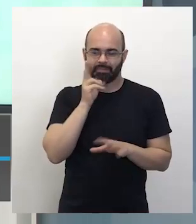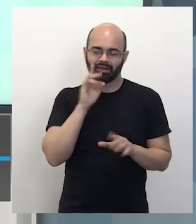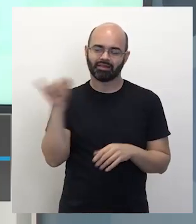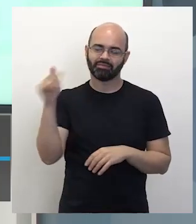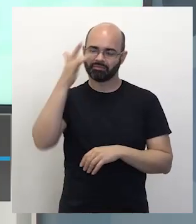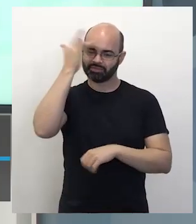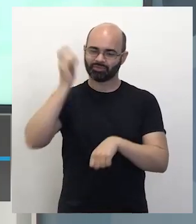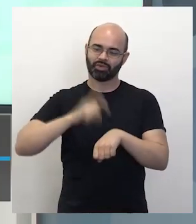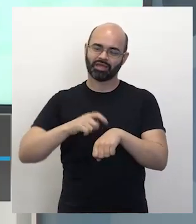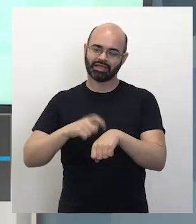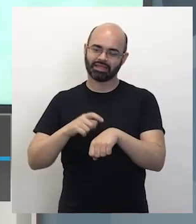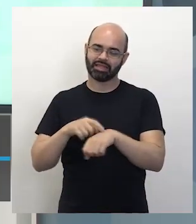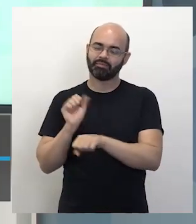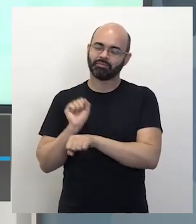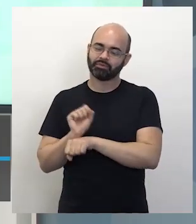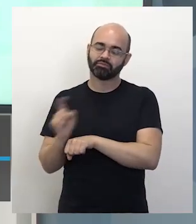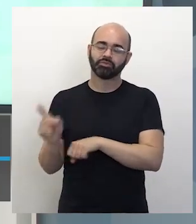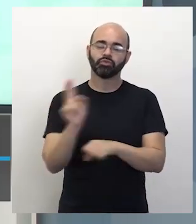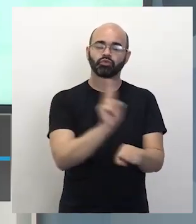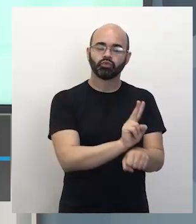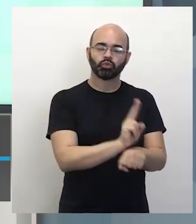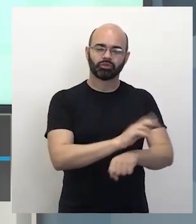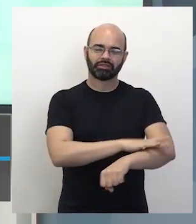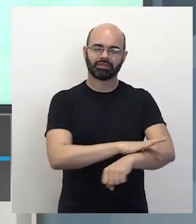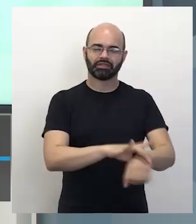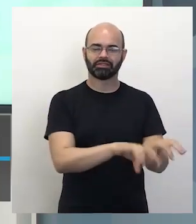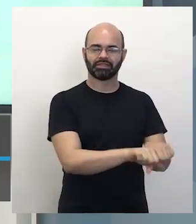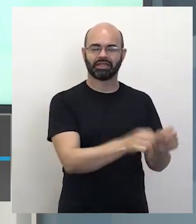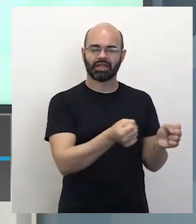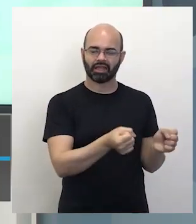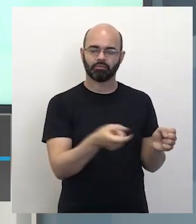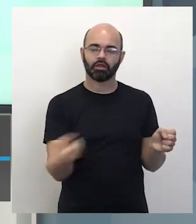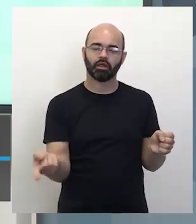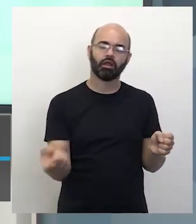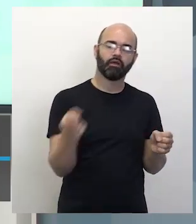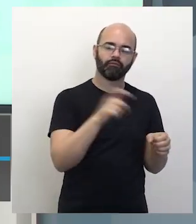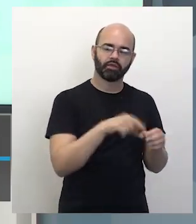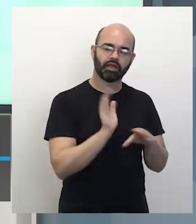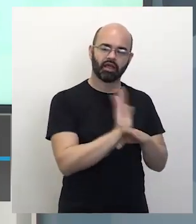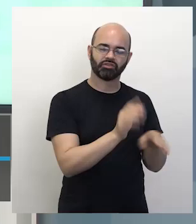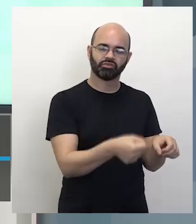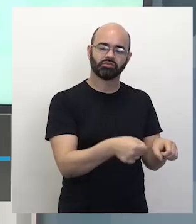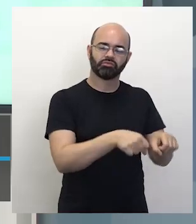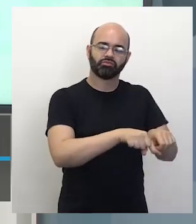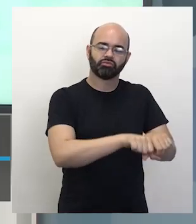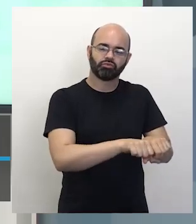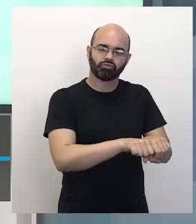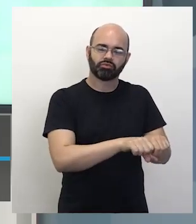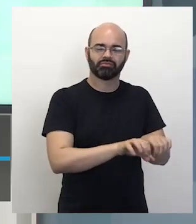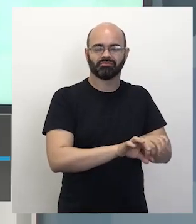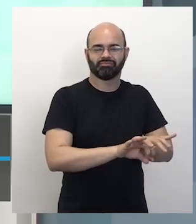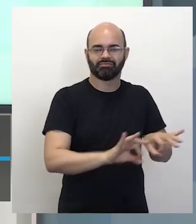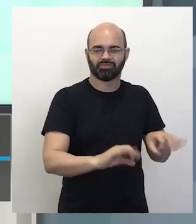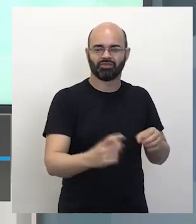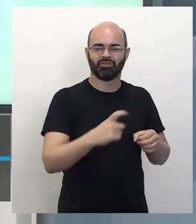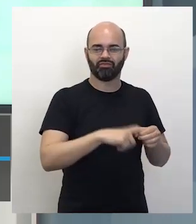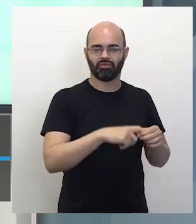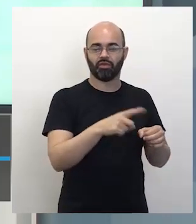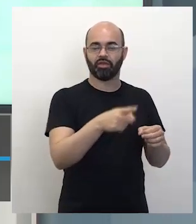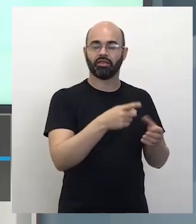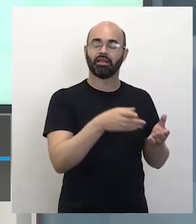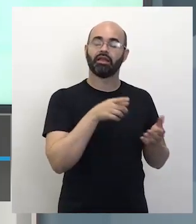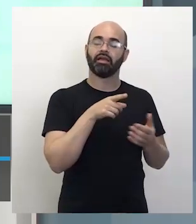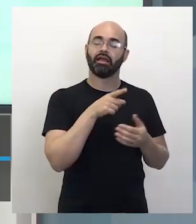aspas, para poder cuidar da outra e, assim, não deixar que ela padecesse. Então, olha só que interessante. O